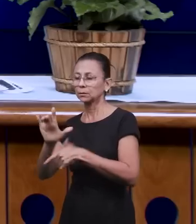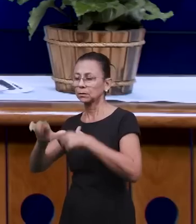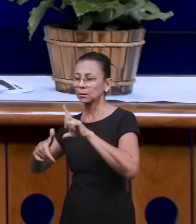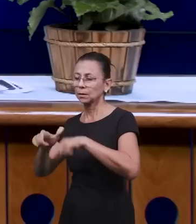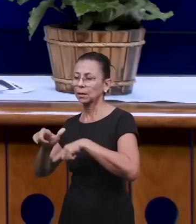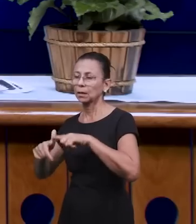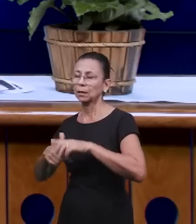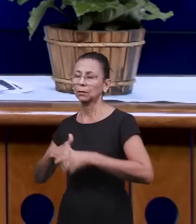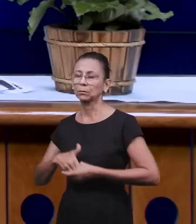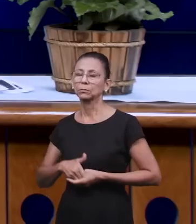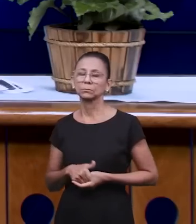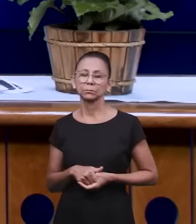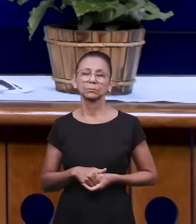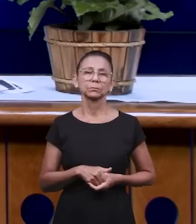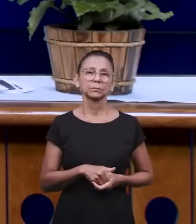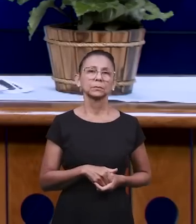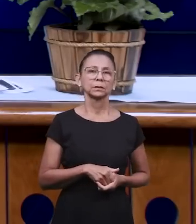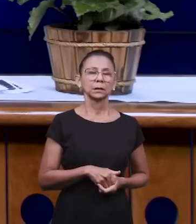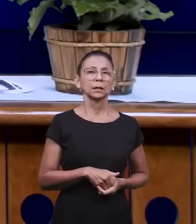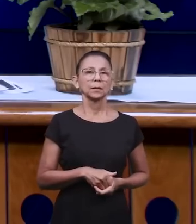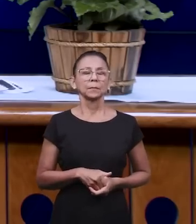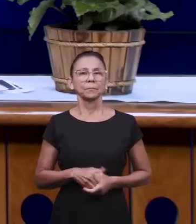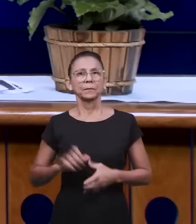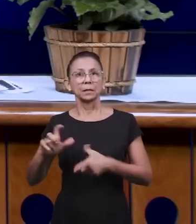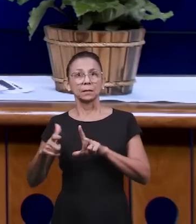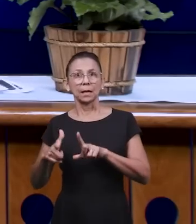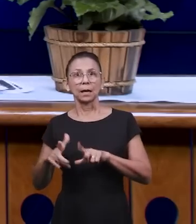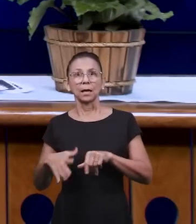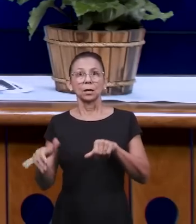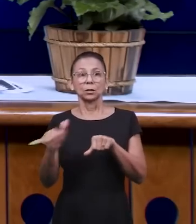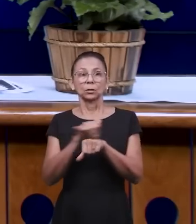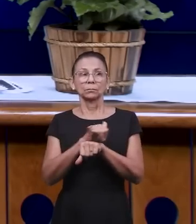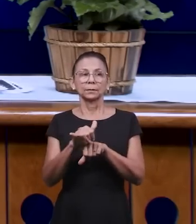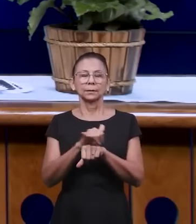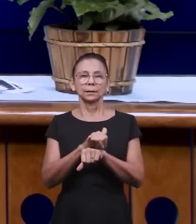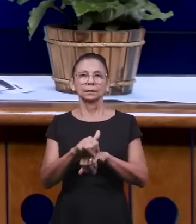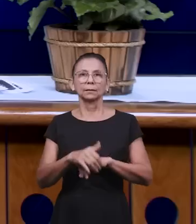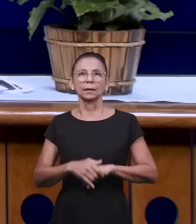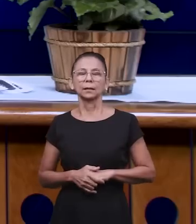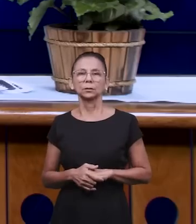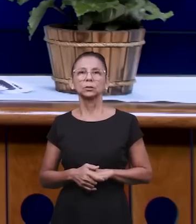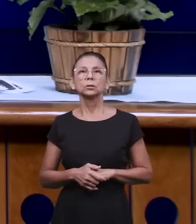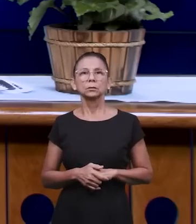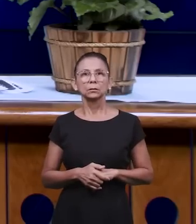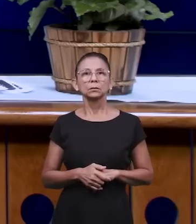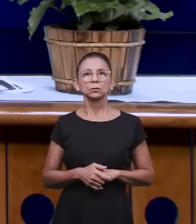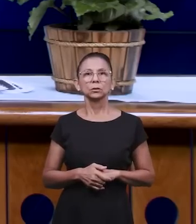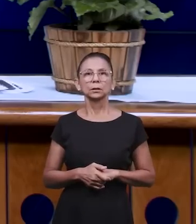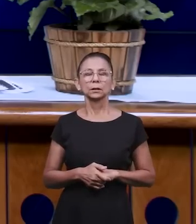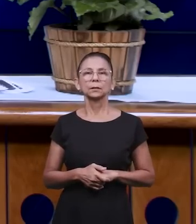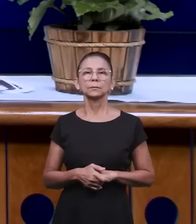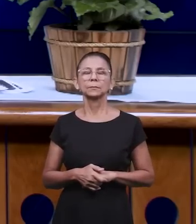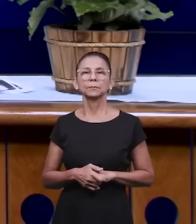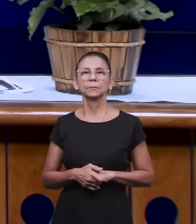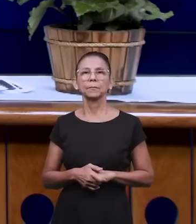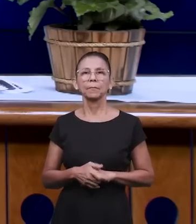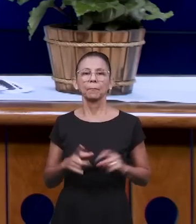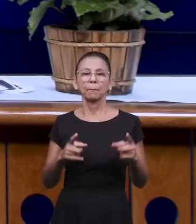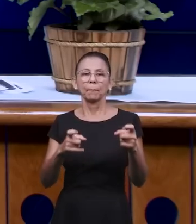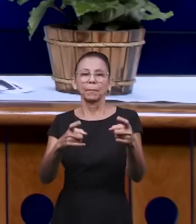vários outros, foram levados para campos de extermínio.